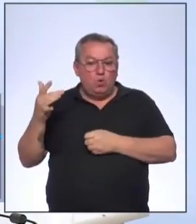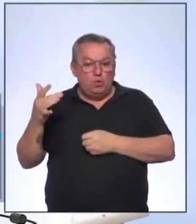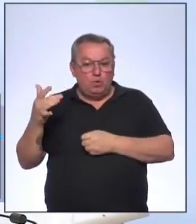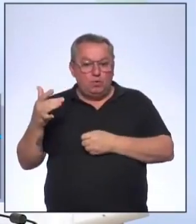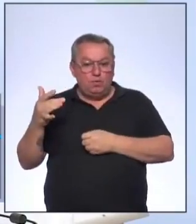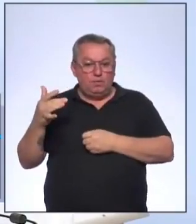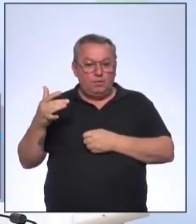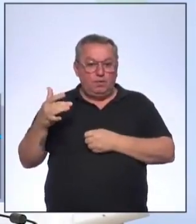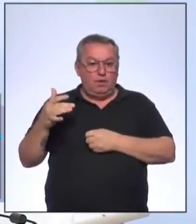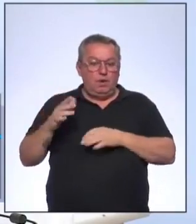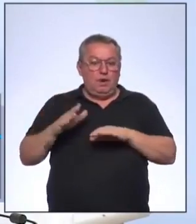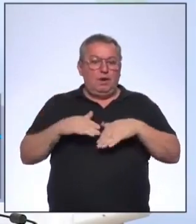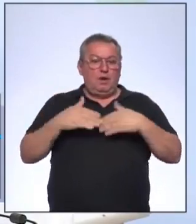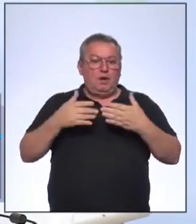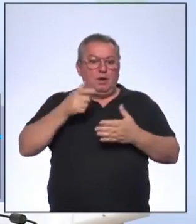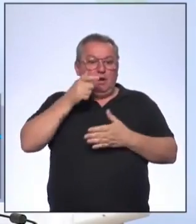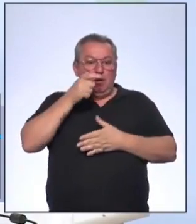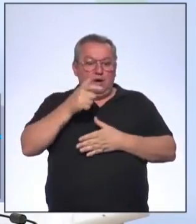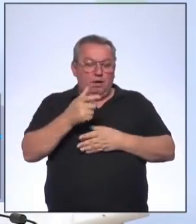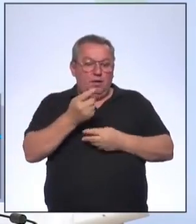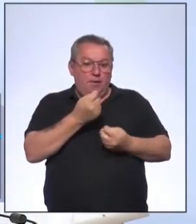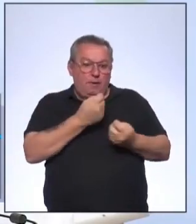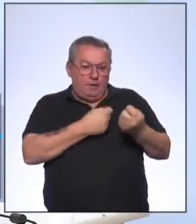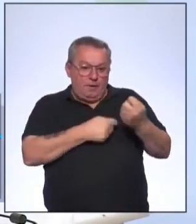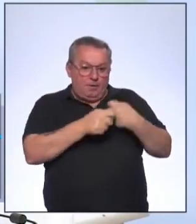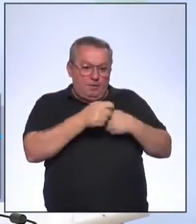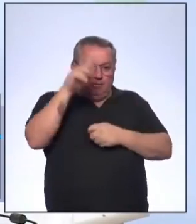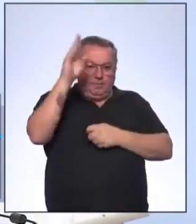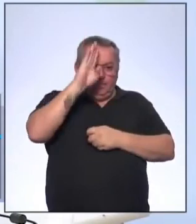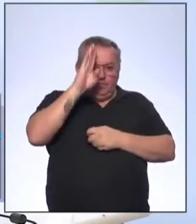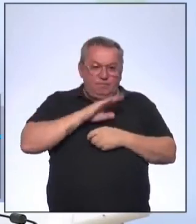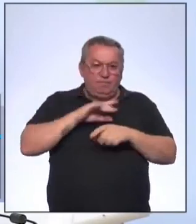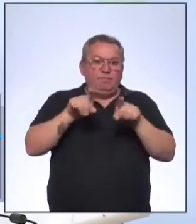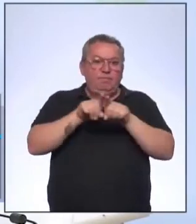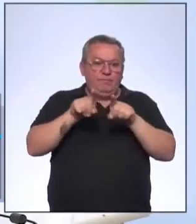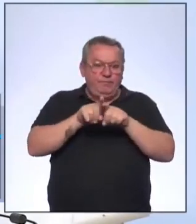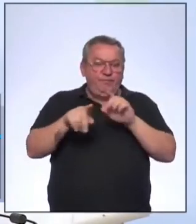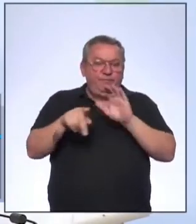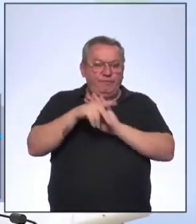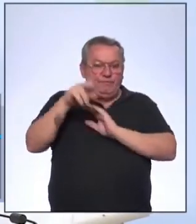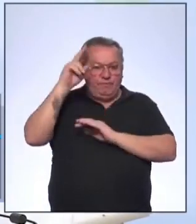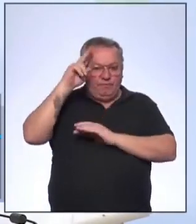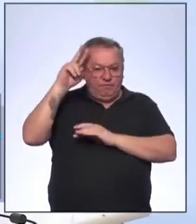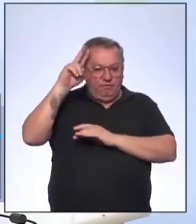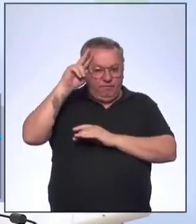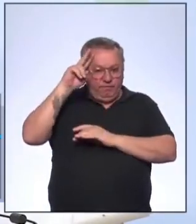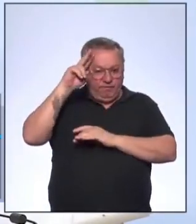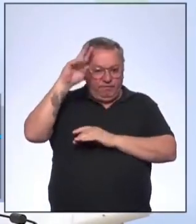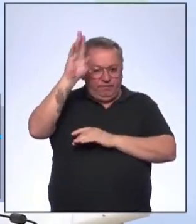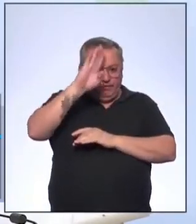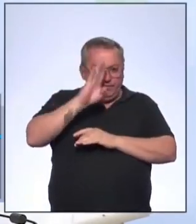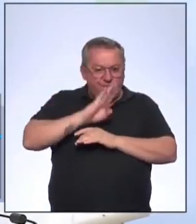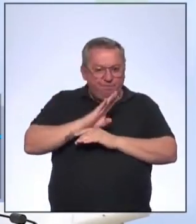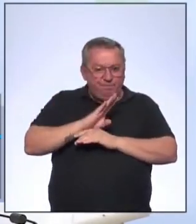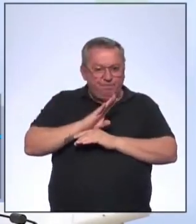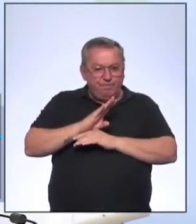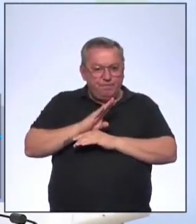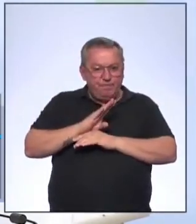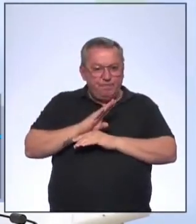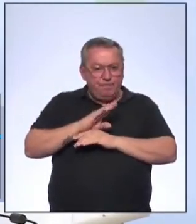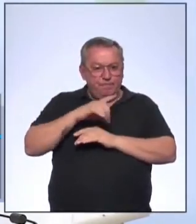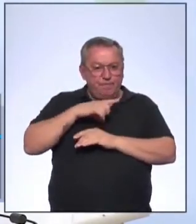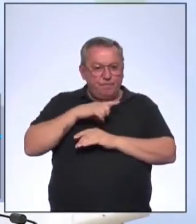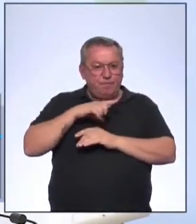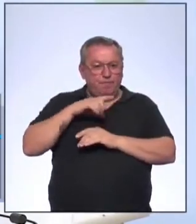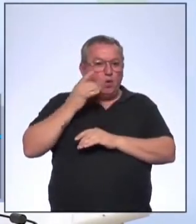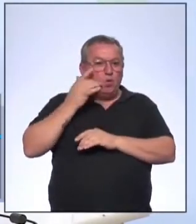Então, a gente vê aí durante a economia do Brasil, nos fatos históricos que acontecem aí no Brasil, que a fase do ouro